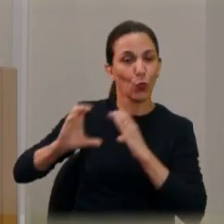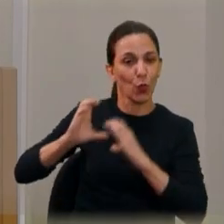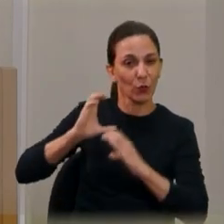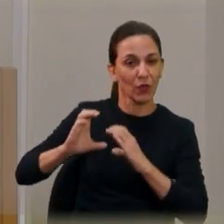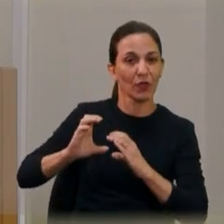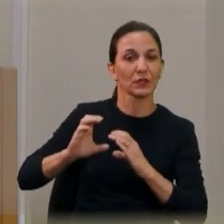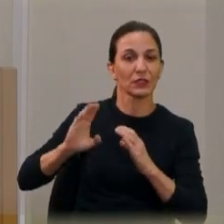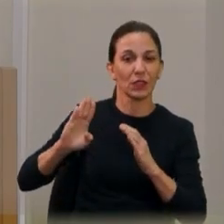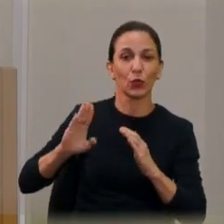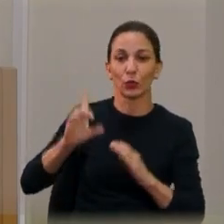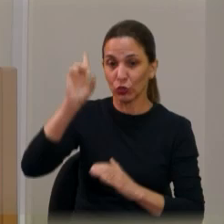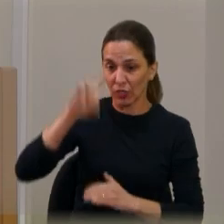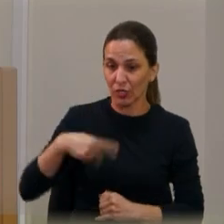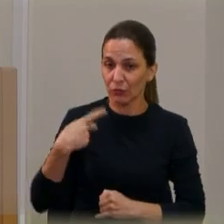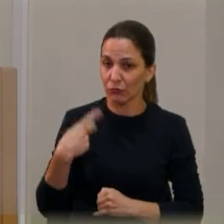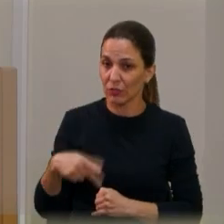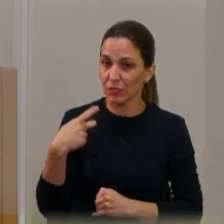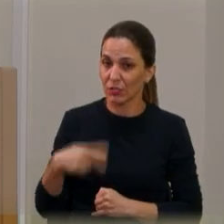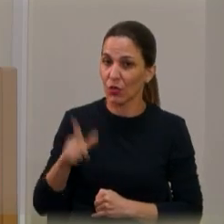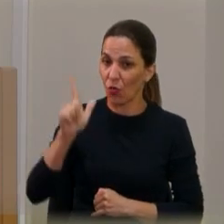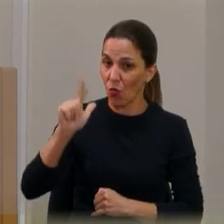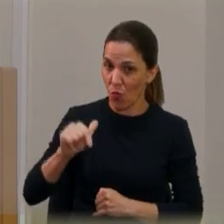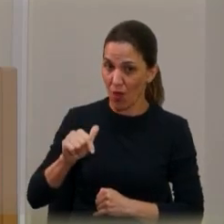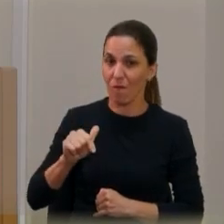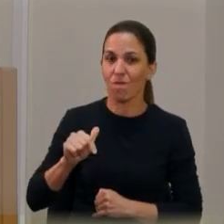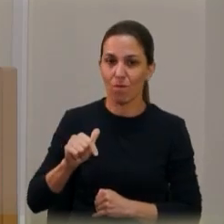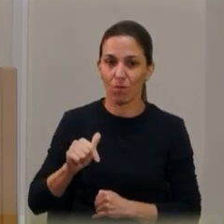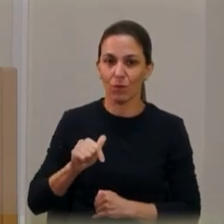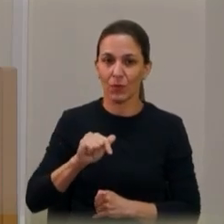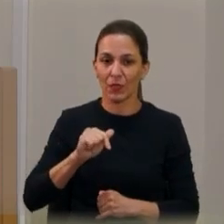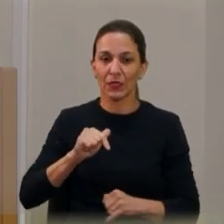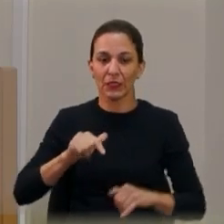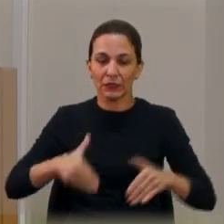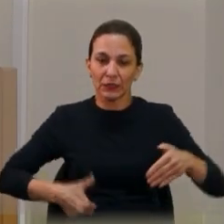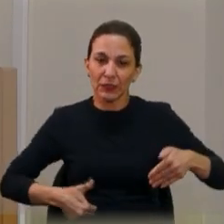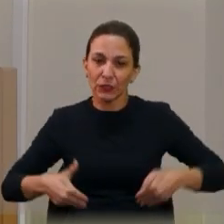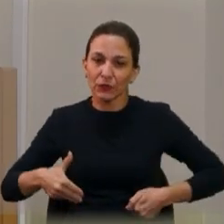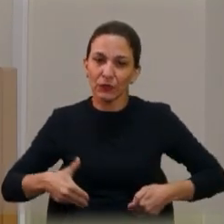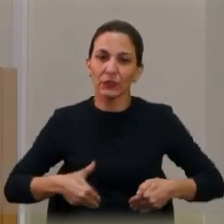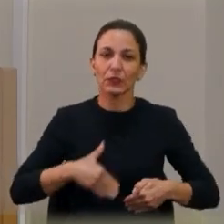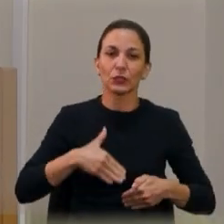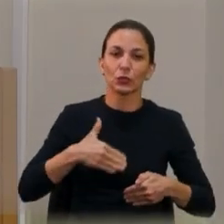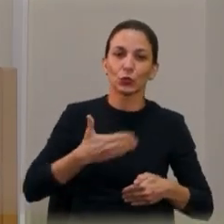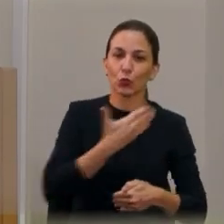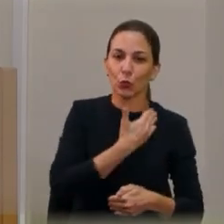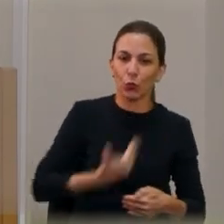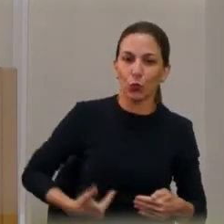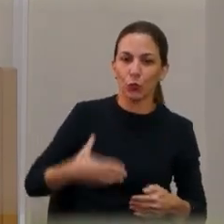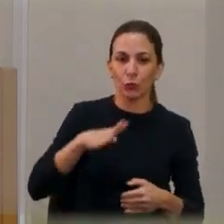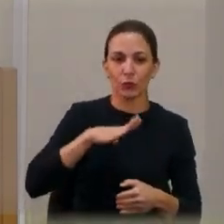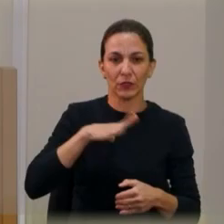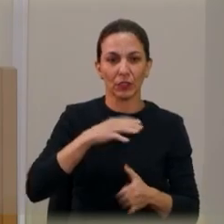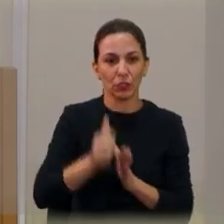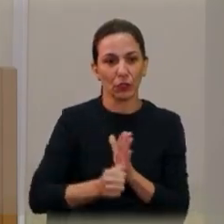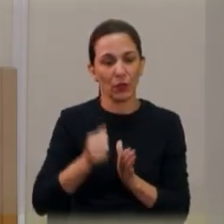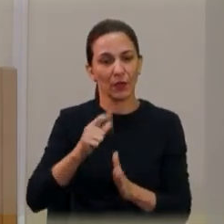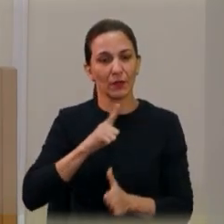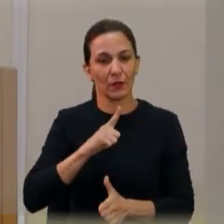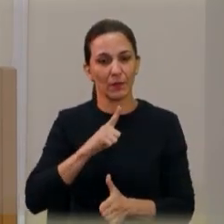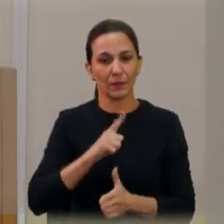resguardado para acessar a prestação de serviços que existe em nossa cidade muito obrigado